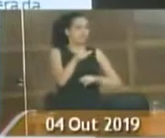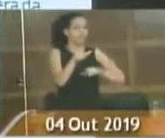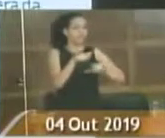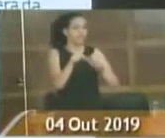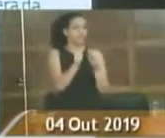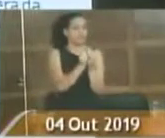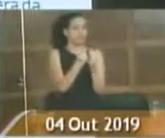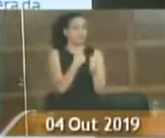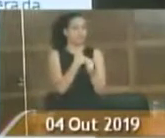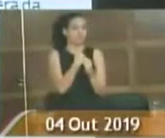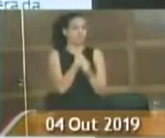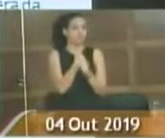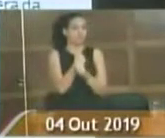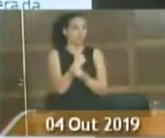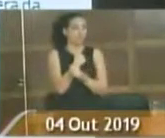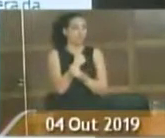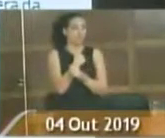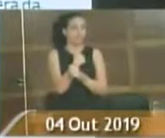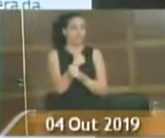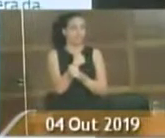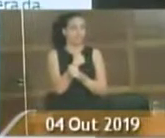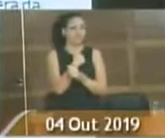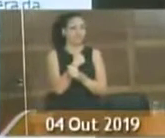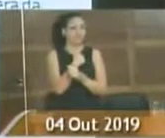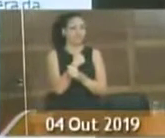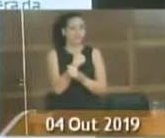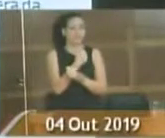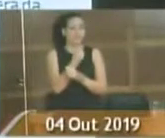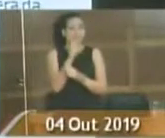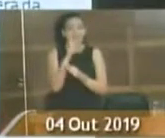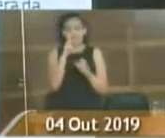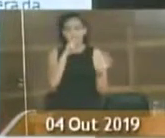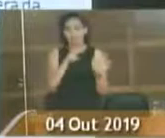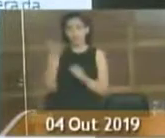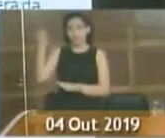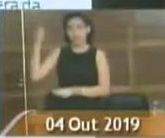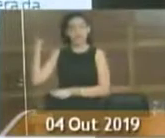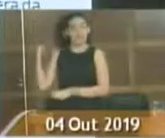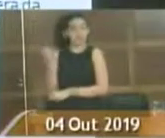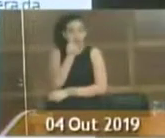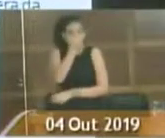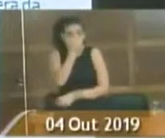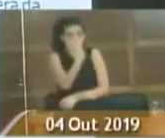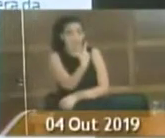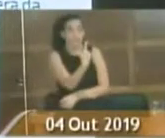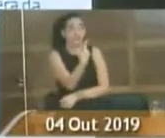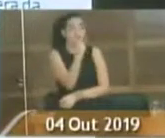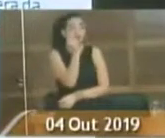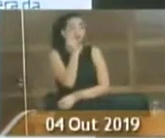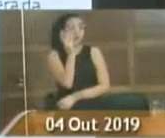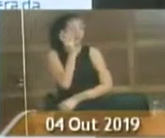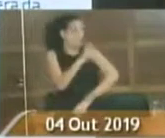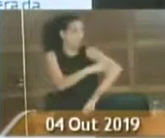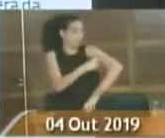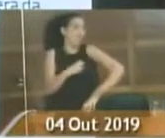tia. Ela é minha auxiliar veterinária. Semana passada, quase que ela deu mole e um pegou ela, a gente tratando. Mas é sem